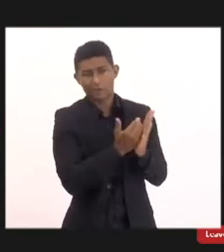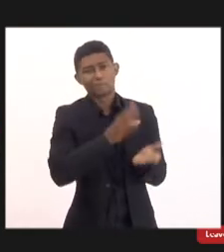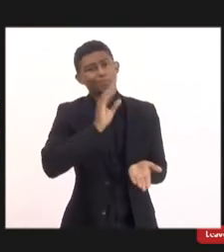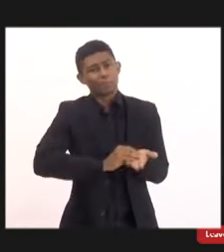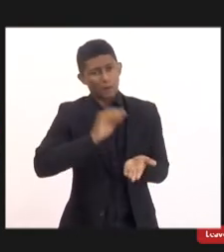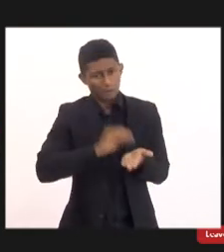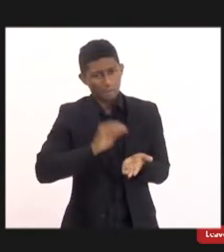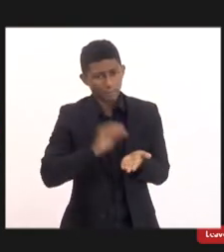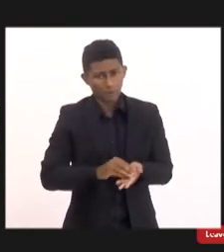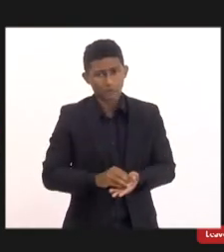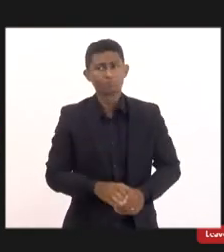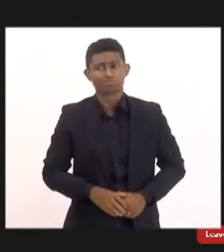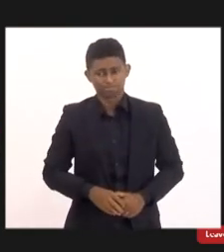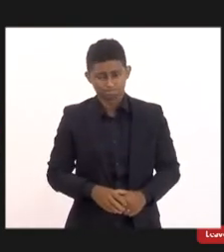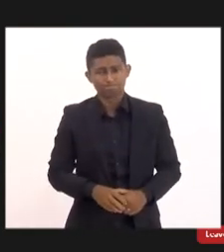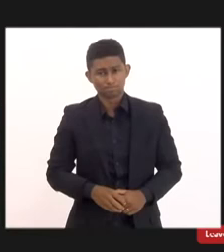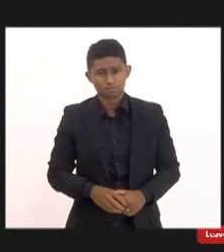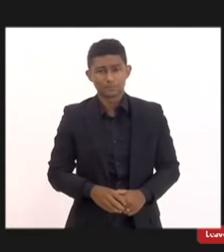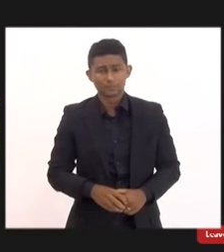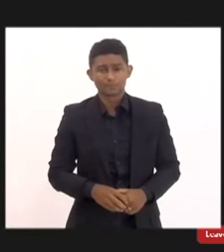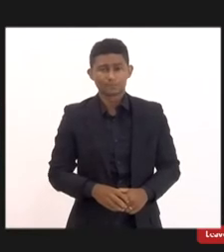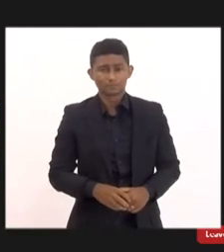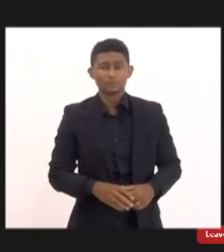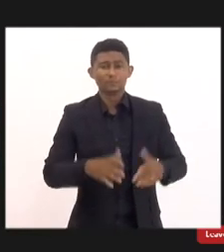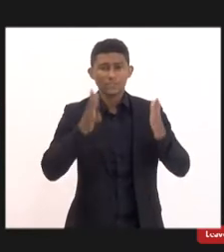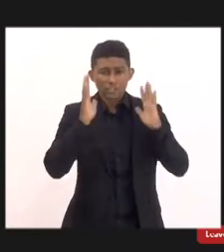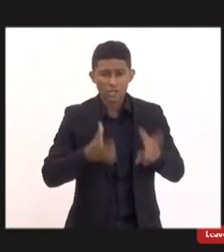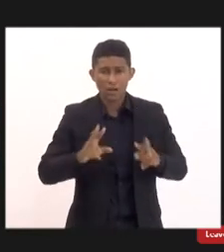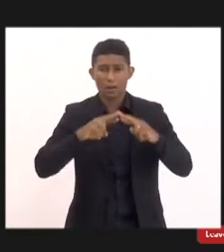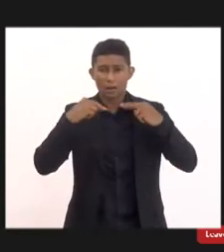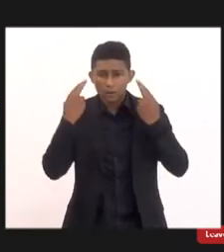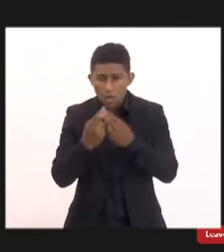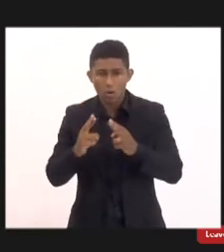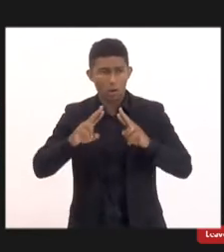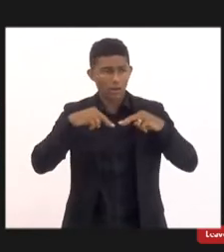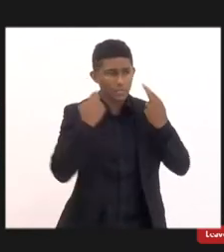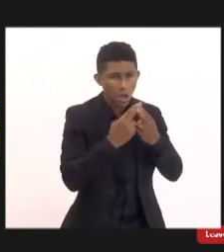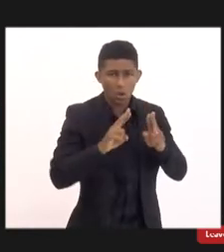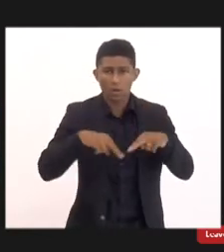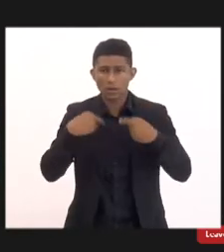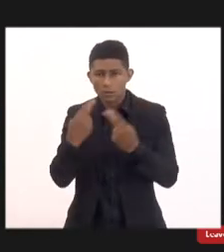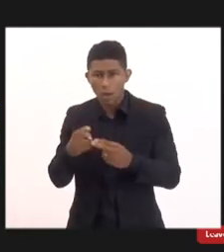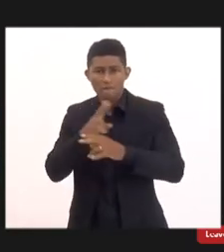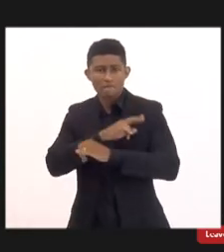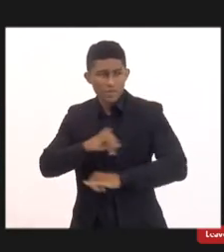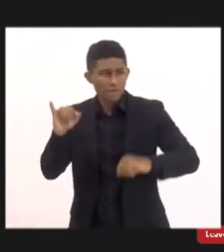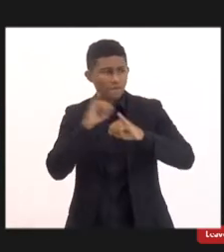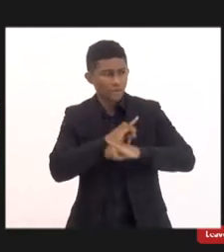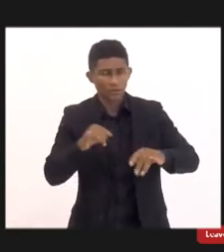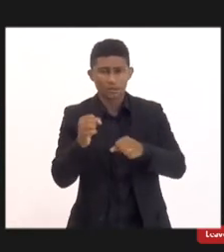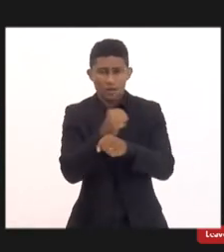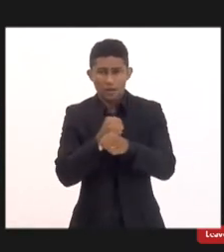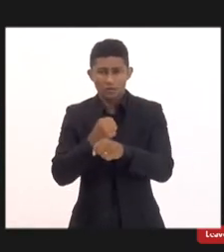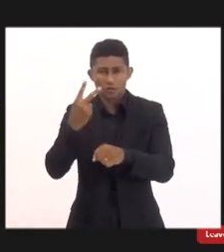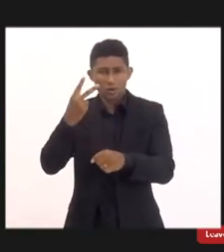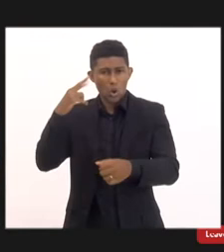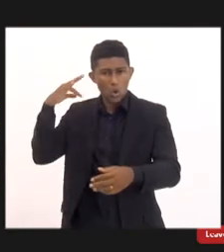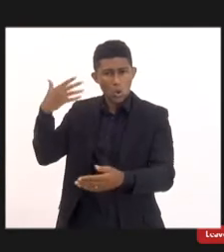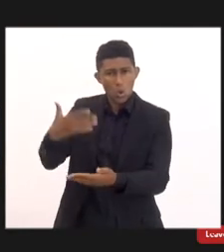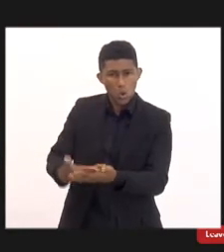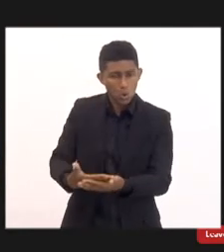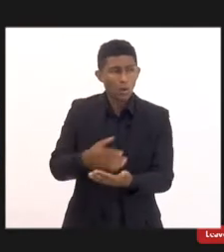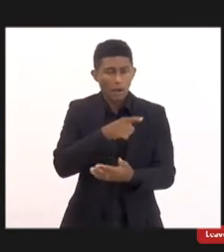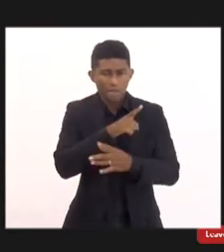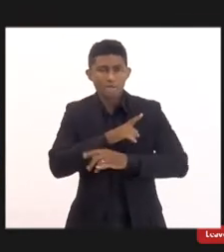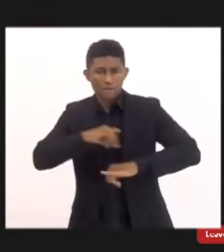sendo sinalizados em diversas audiências públicas nesses últimos 2 anos. E eu gostaria